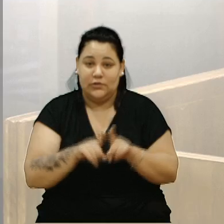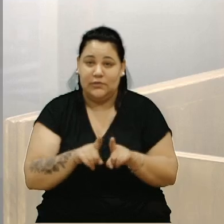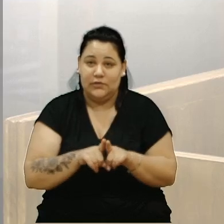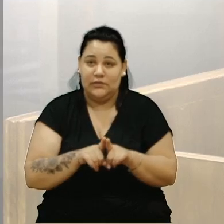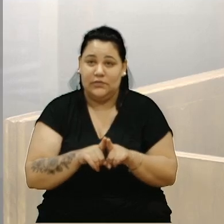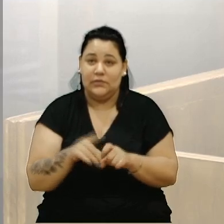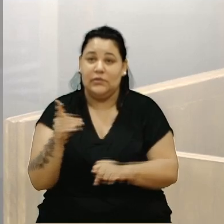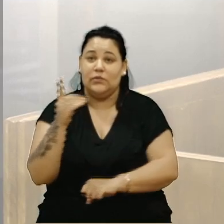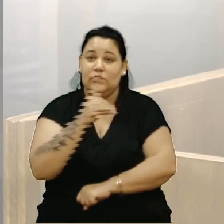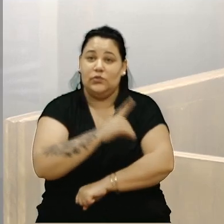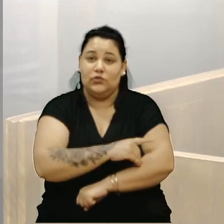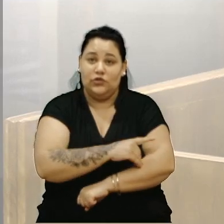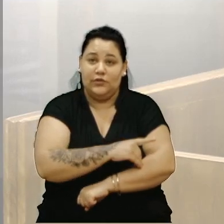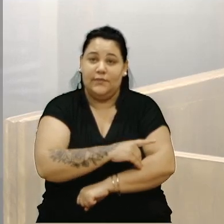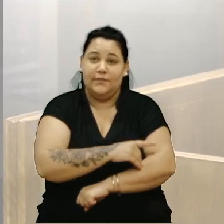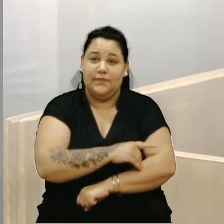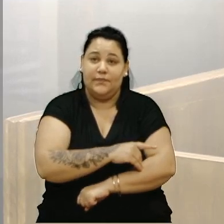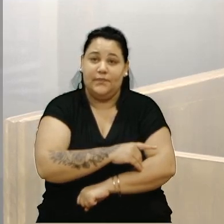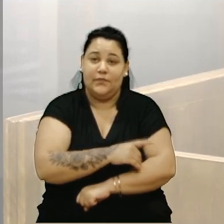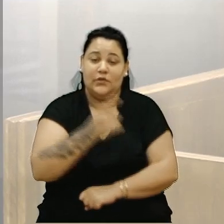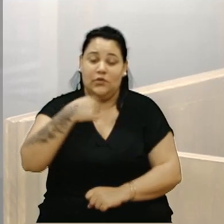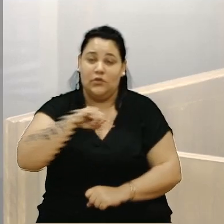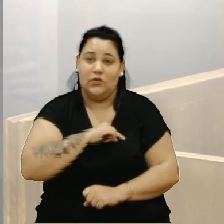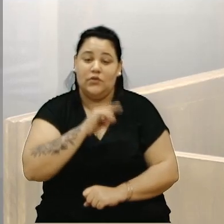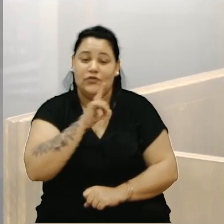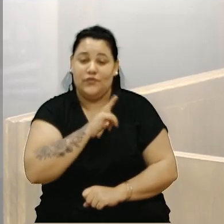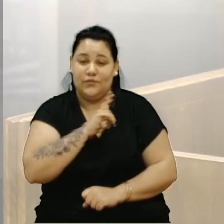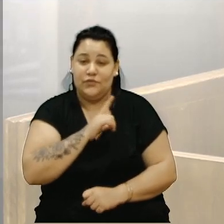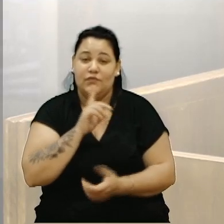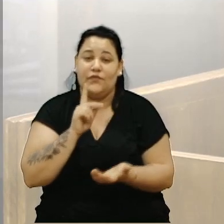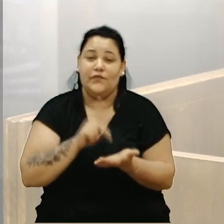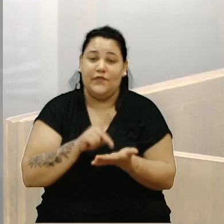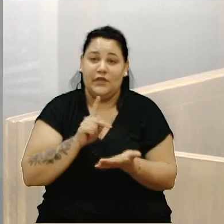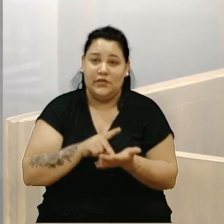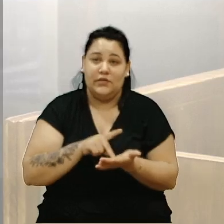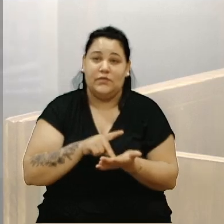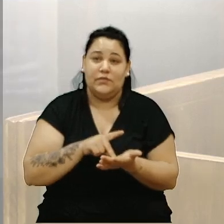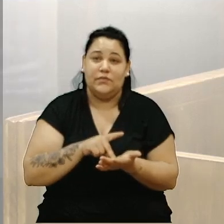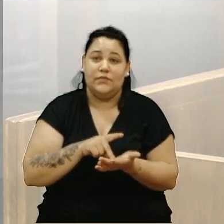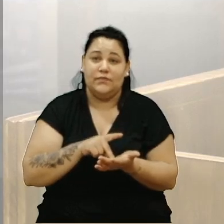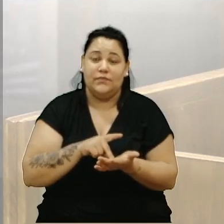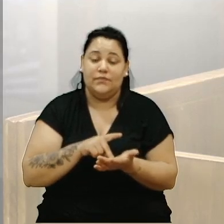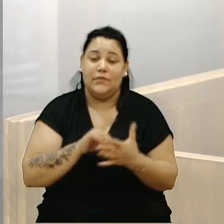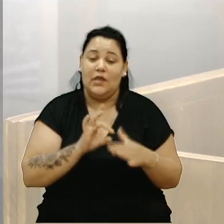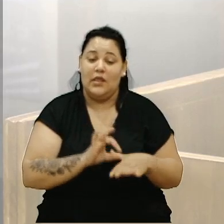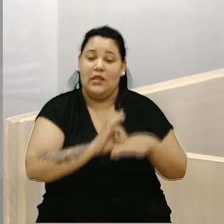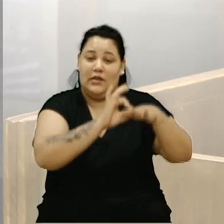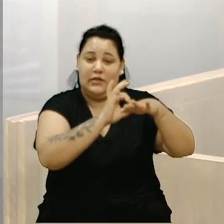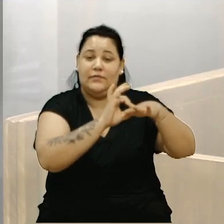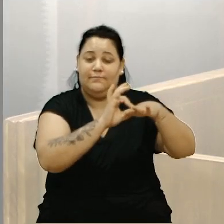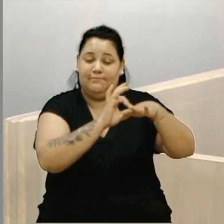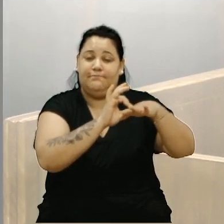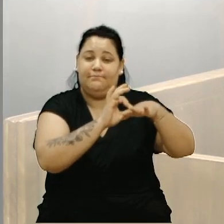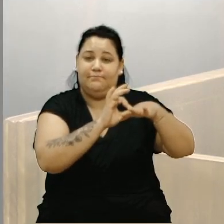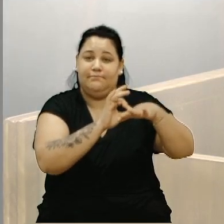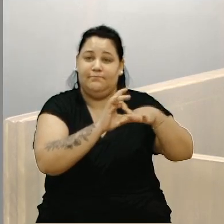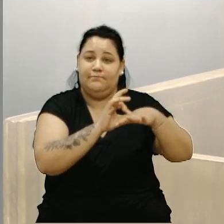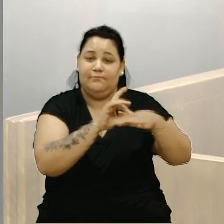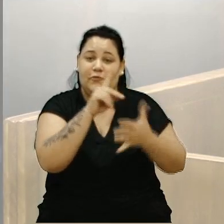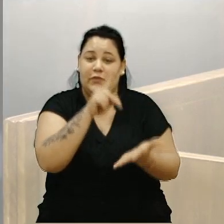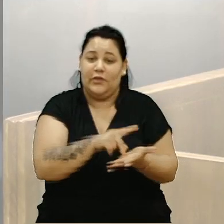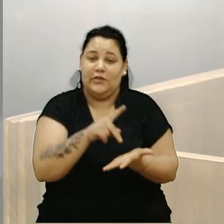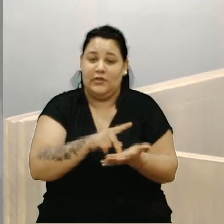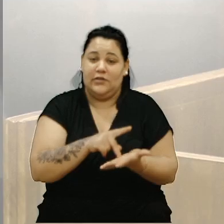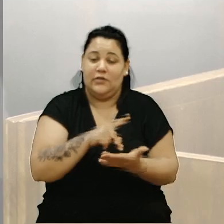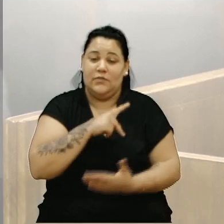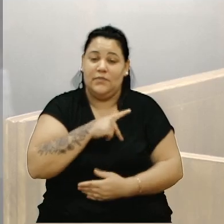com o dia que nós tivermos um verdadeiro líder, um verdadeiro presidente,